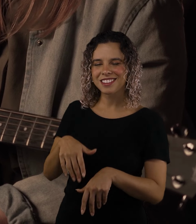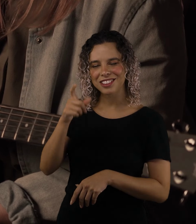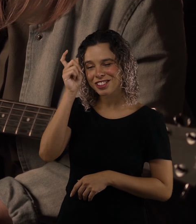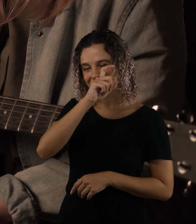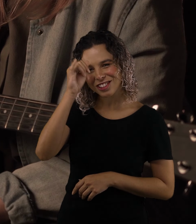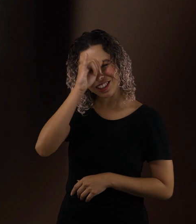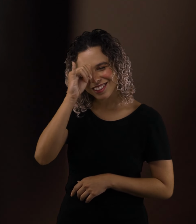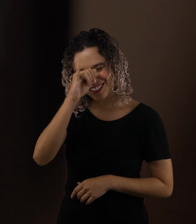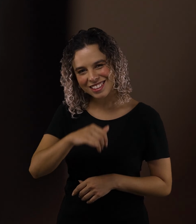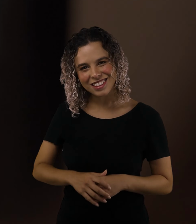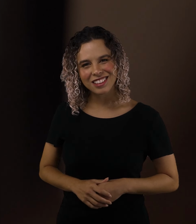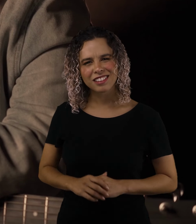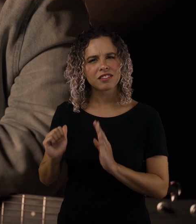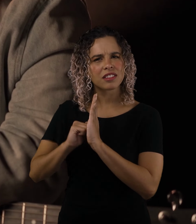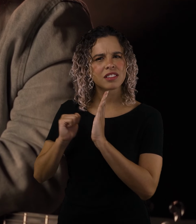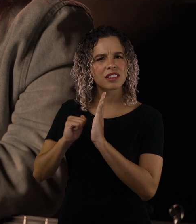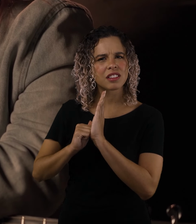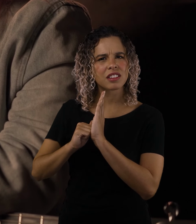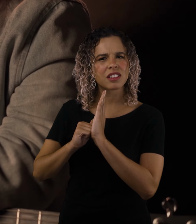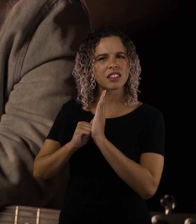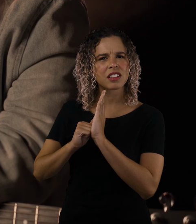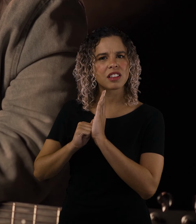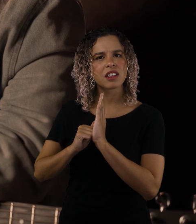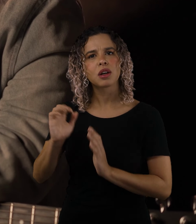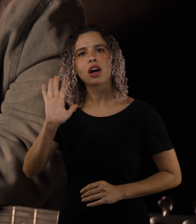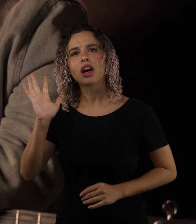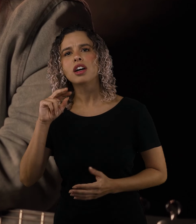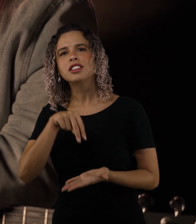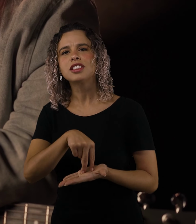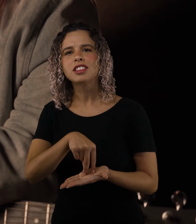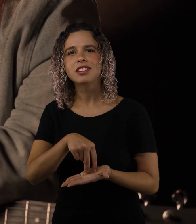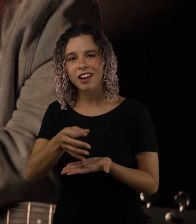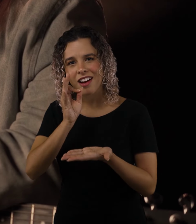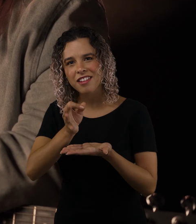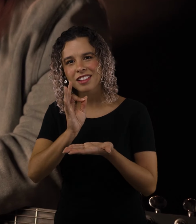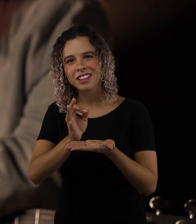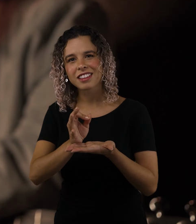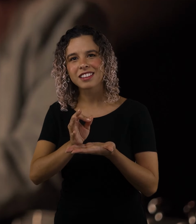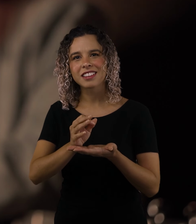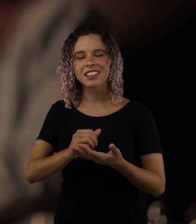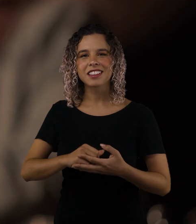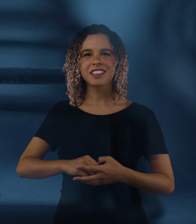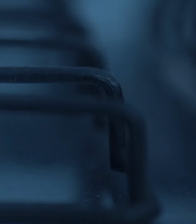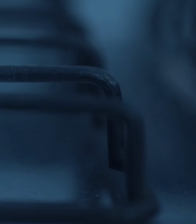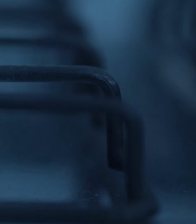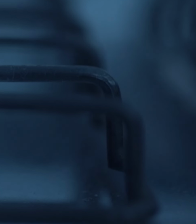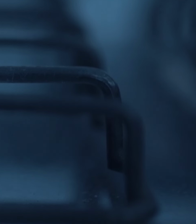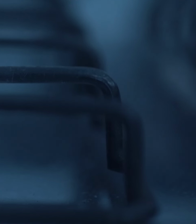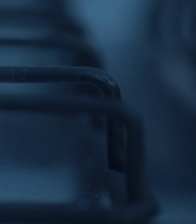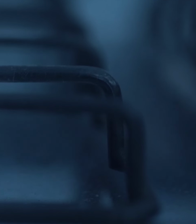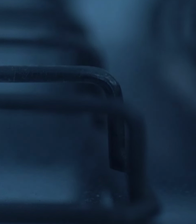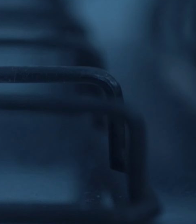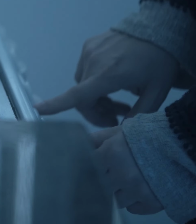Idiota. E eu sorrio de volta. Oi, gente. Cheguei. Trouxe café. É a voz do Percy que nos chama. A gente olha em direção